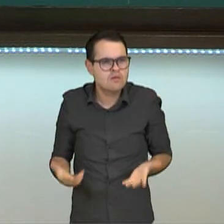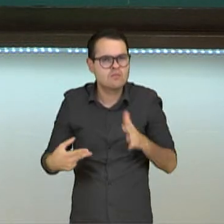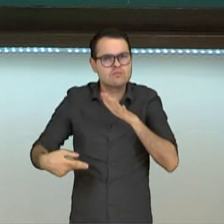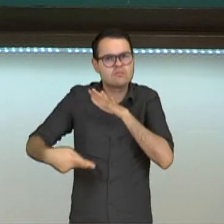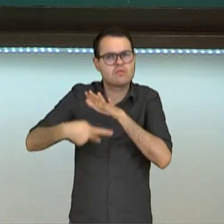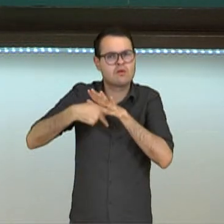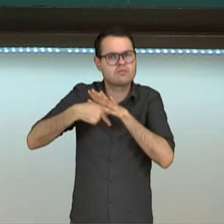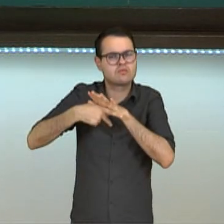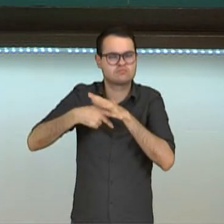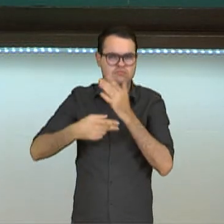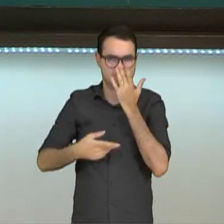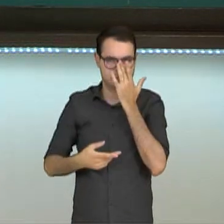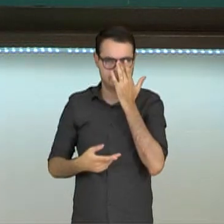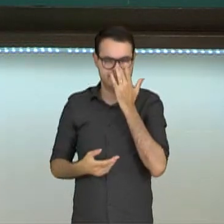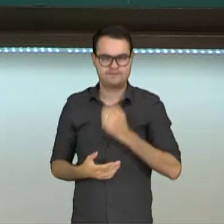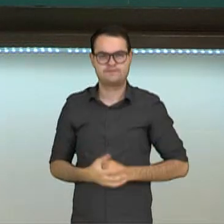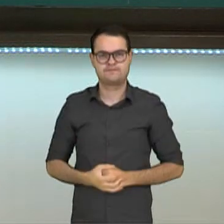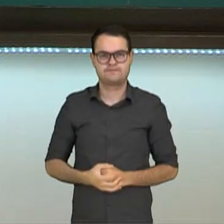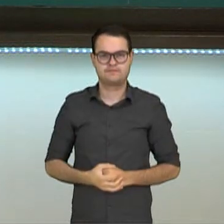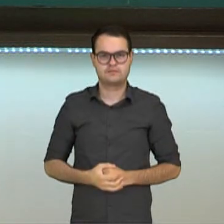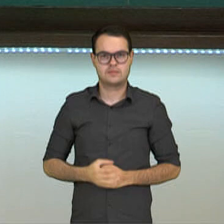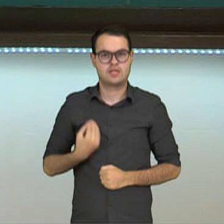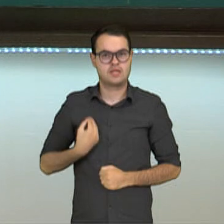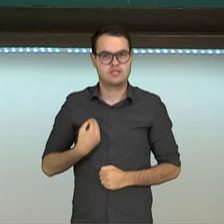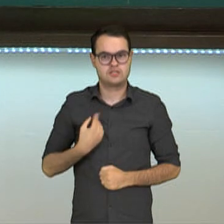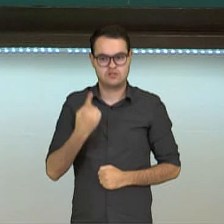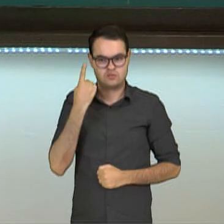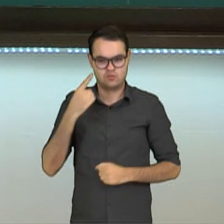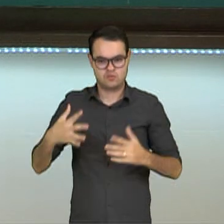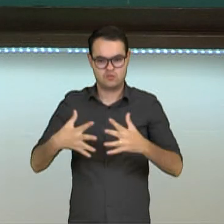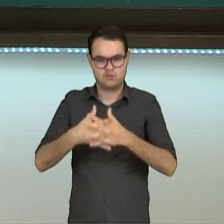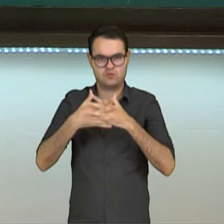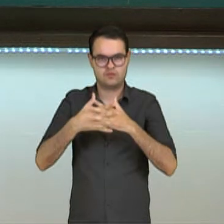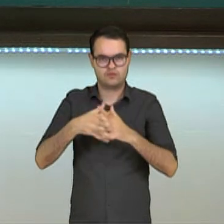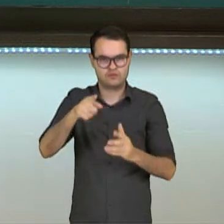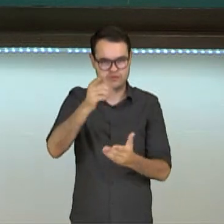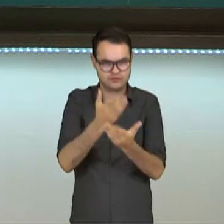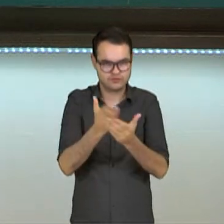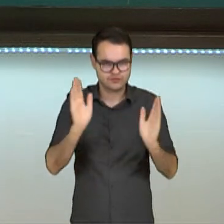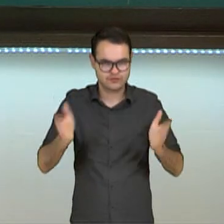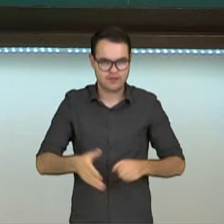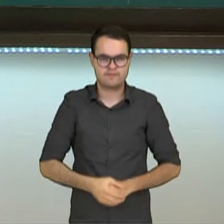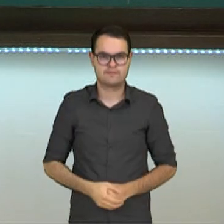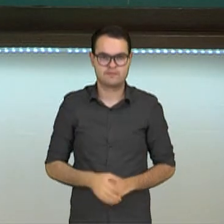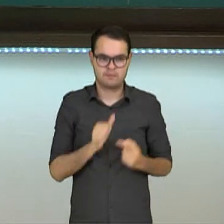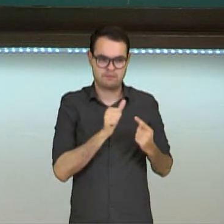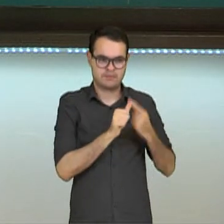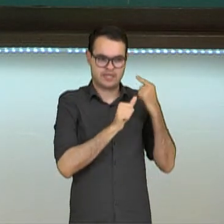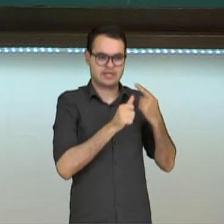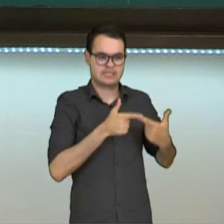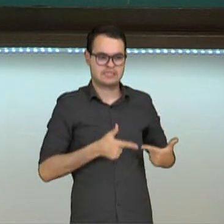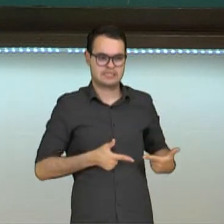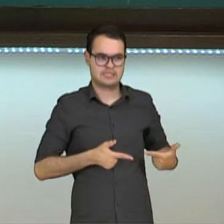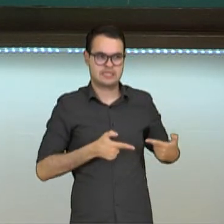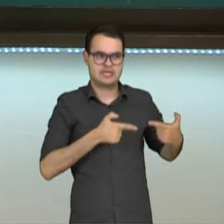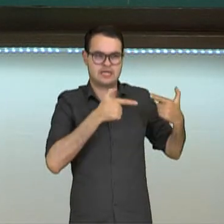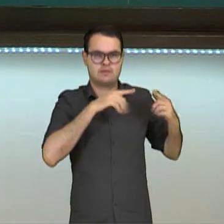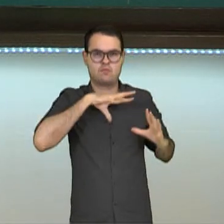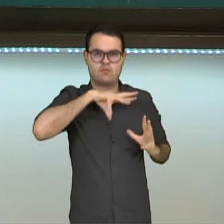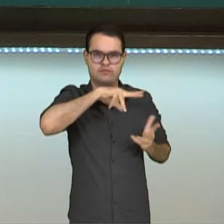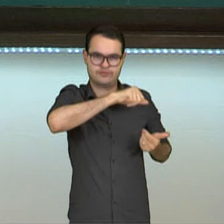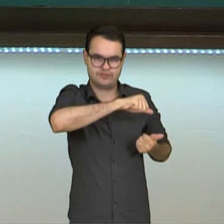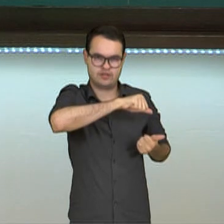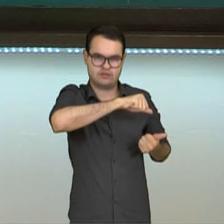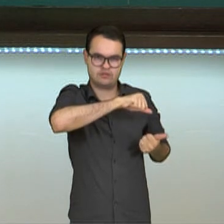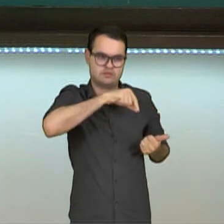órgão internacional? Então, vejam, existiu um conflito, você já estudou, chamado Primeira Guerra Mundial, que foi